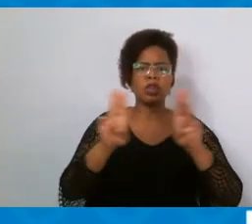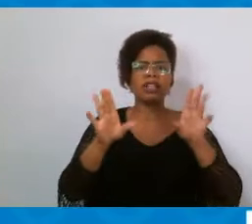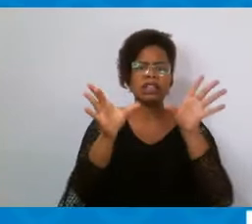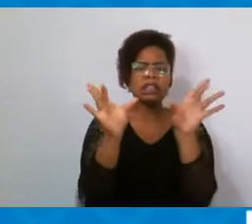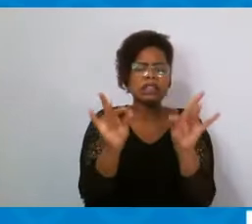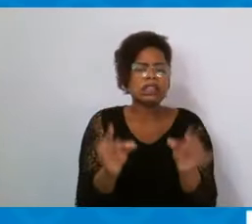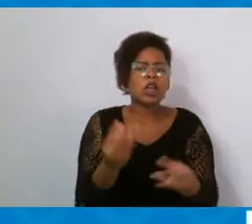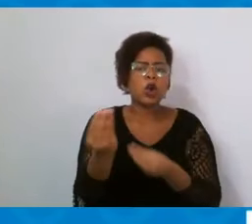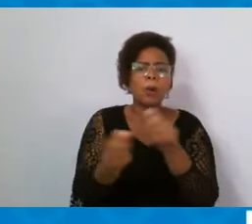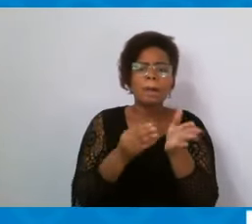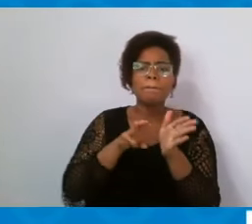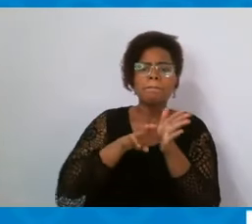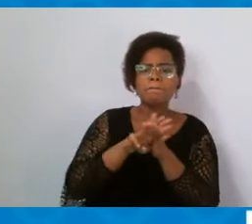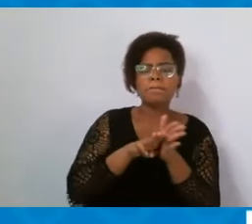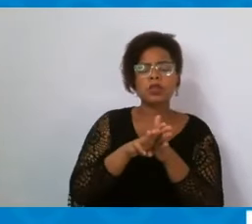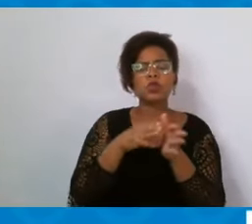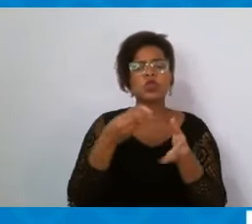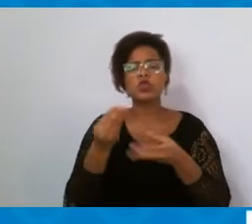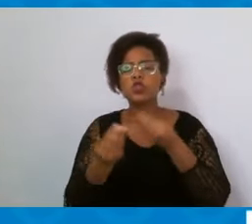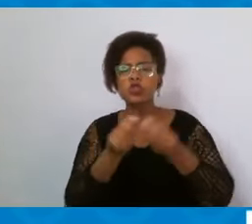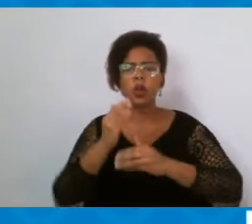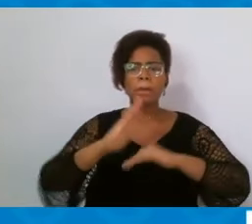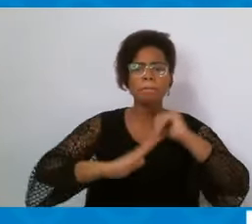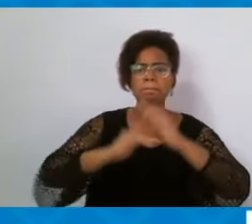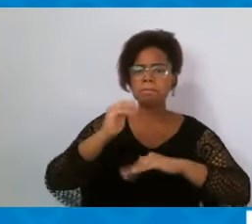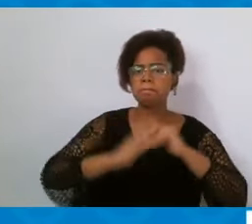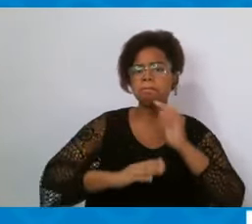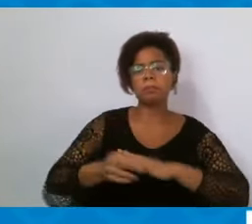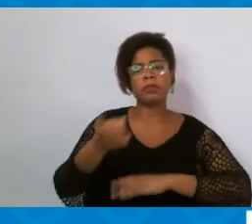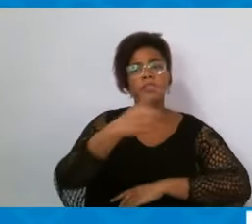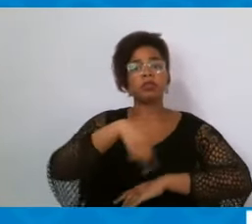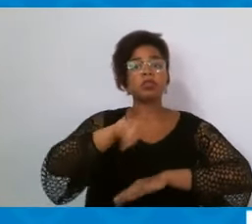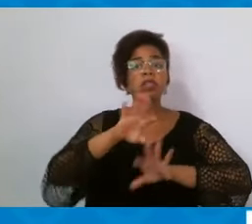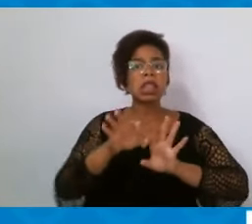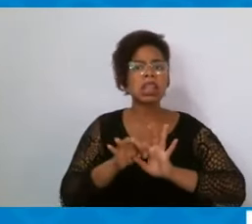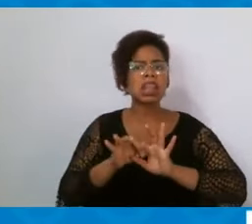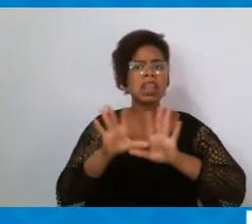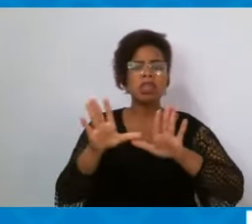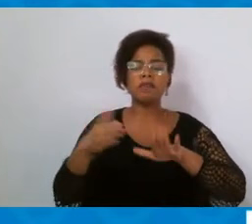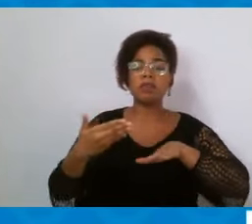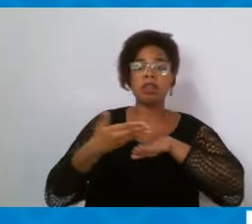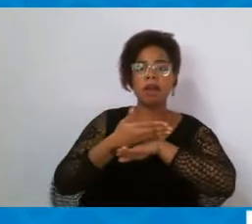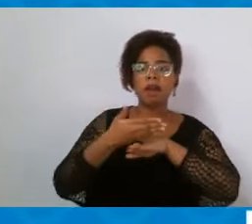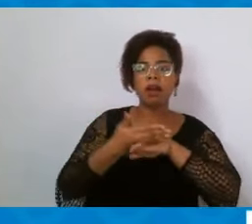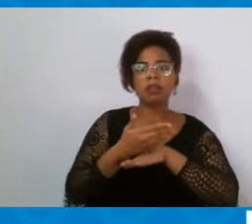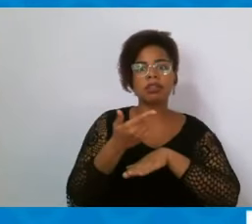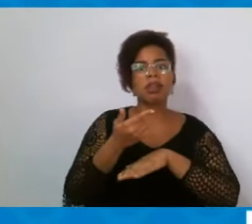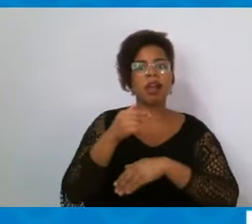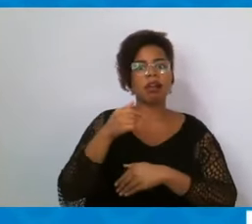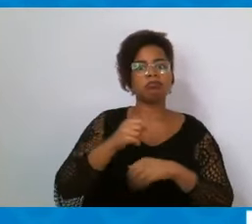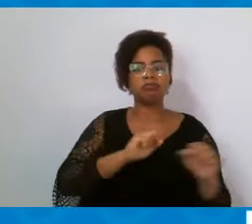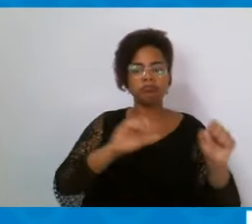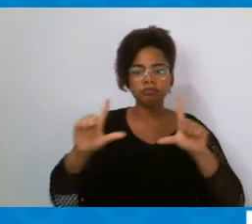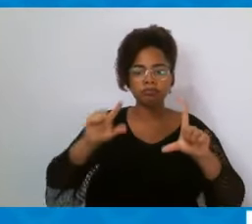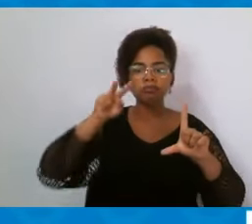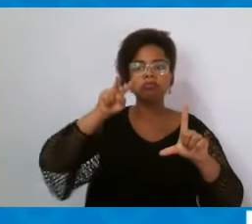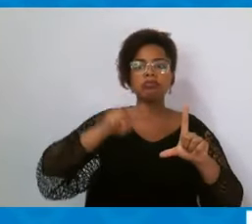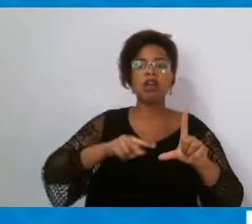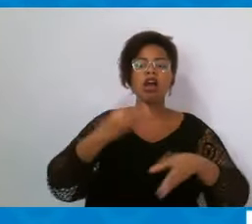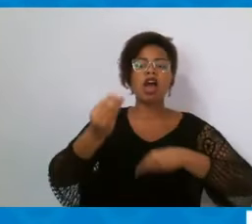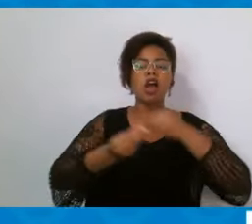pode ler lá e aplicar do jeito que você quiser adaptar e tiver que adaptar na sua escola. Quer